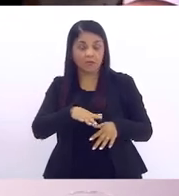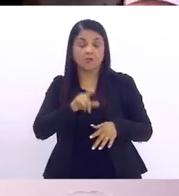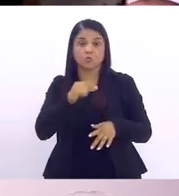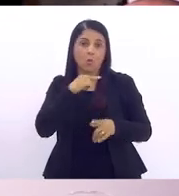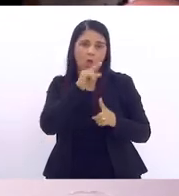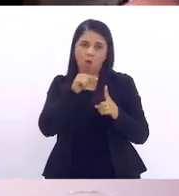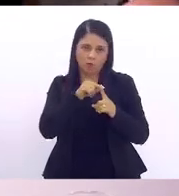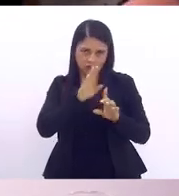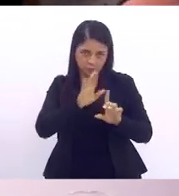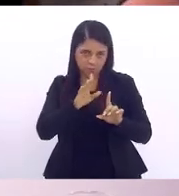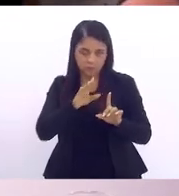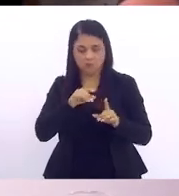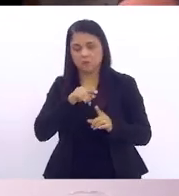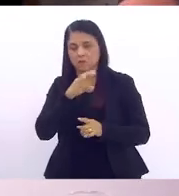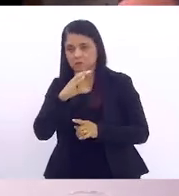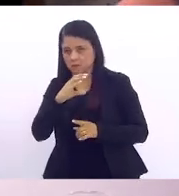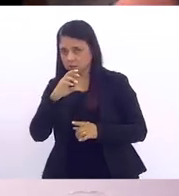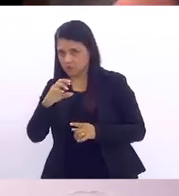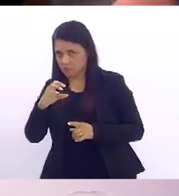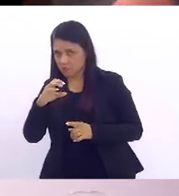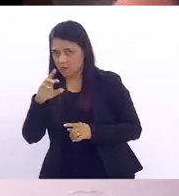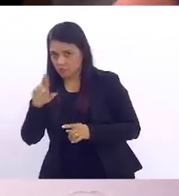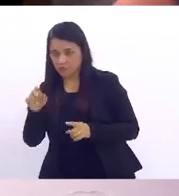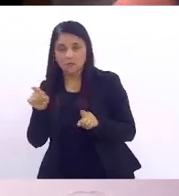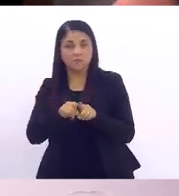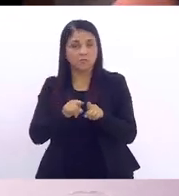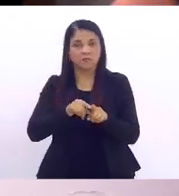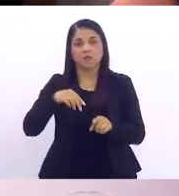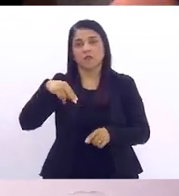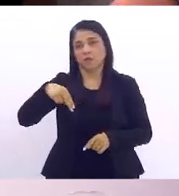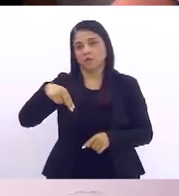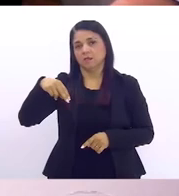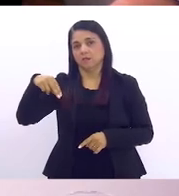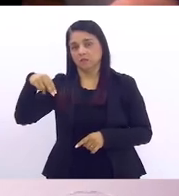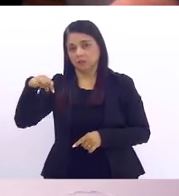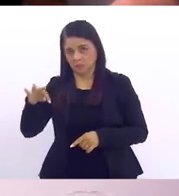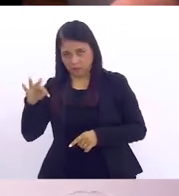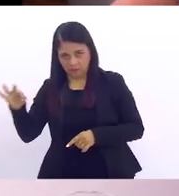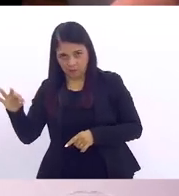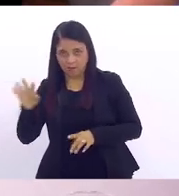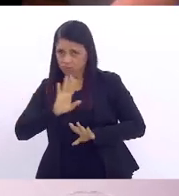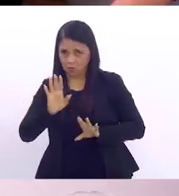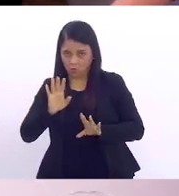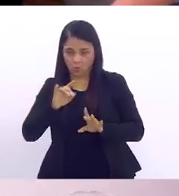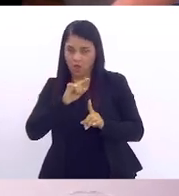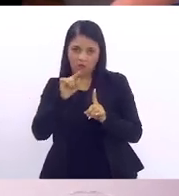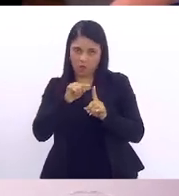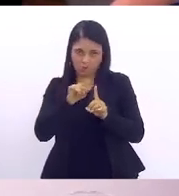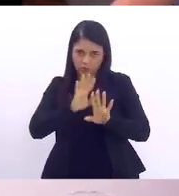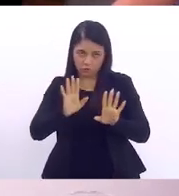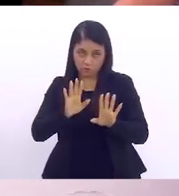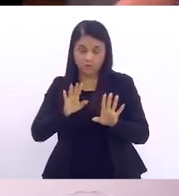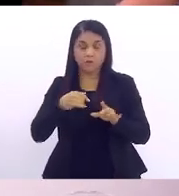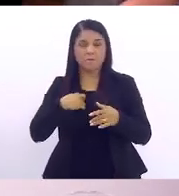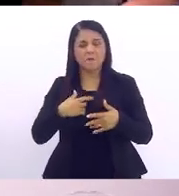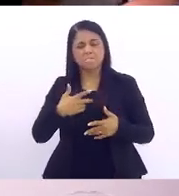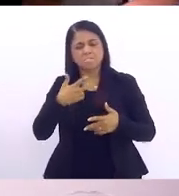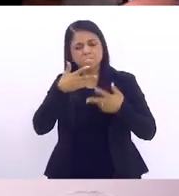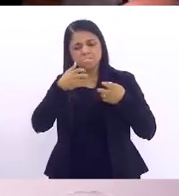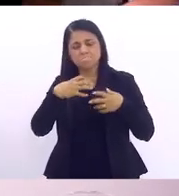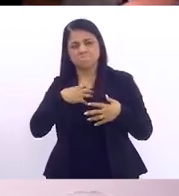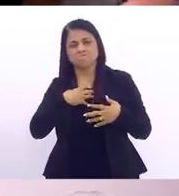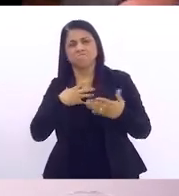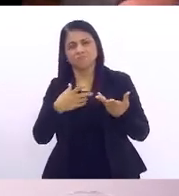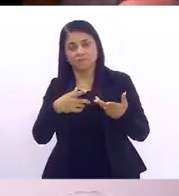seja nem da CCR e nem mesmo da ntt mas fica um pouco essa impressão não pode servir de